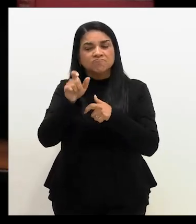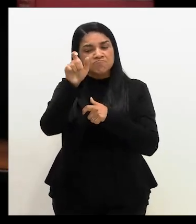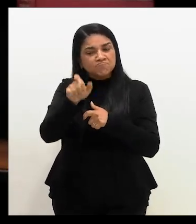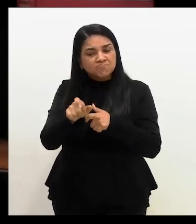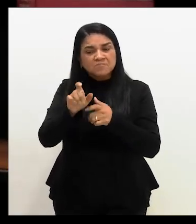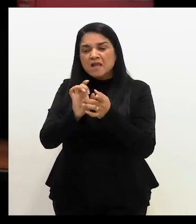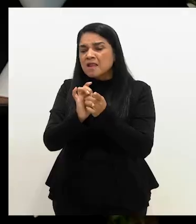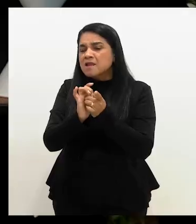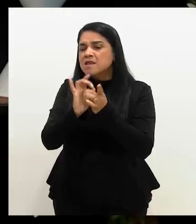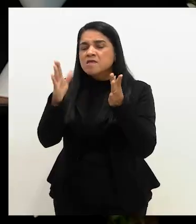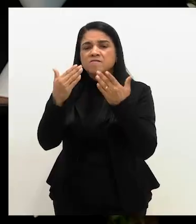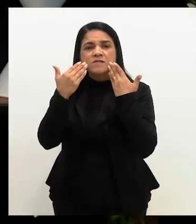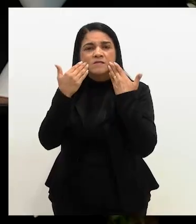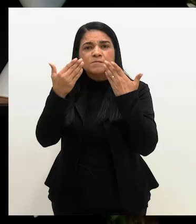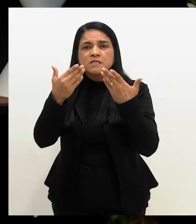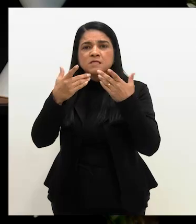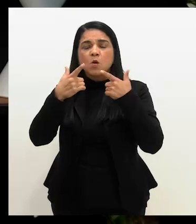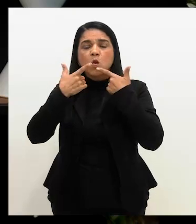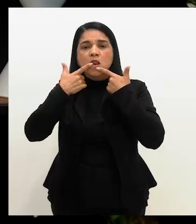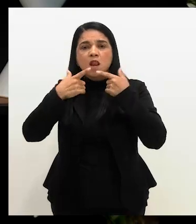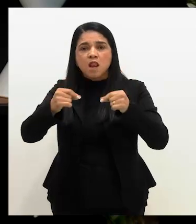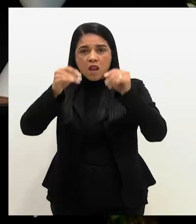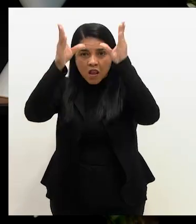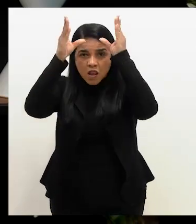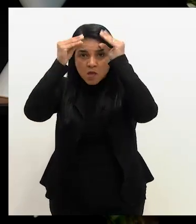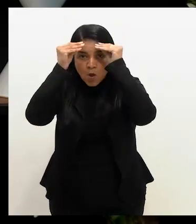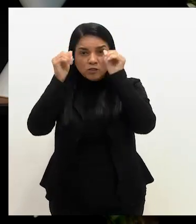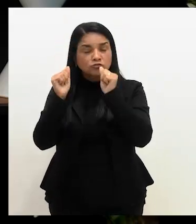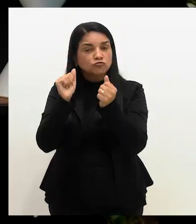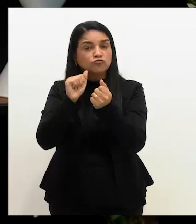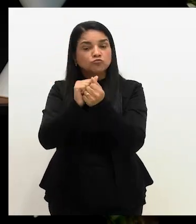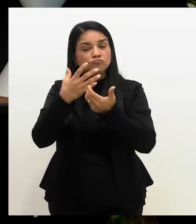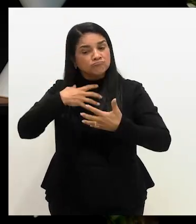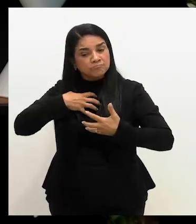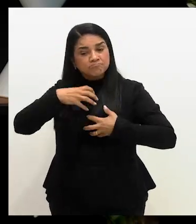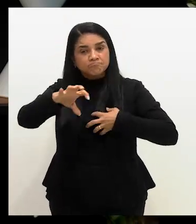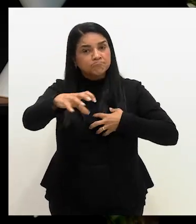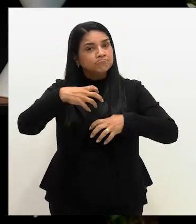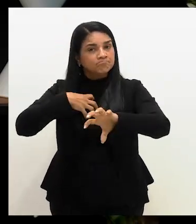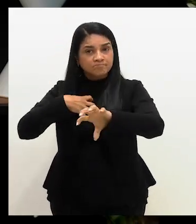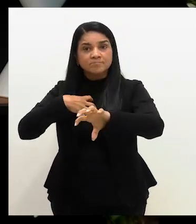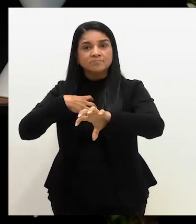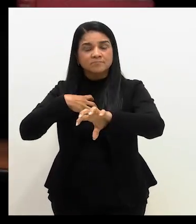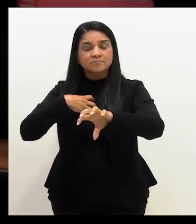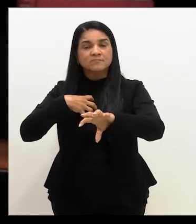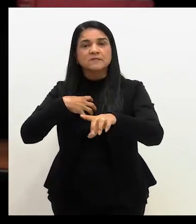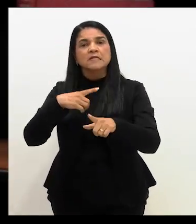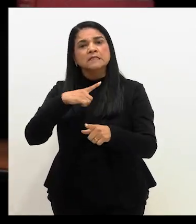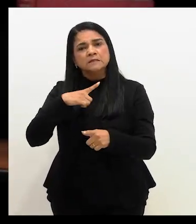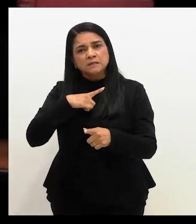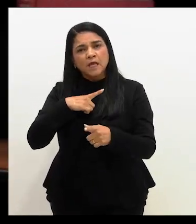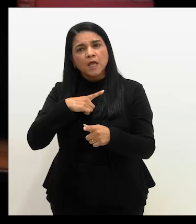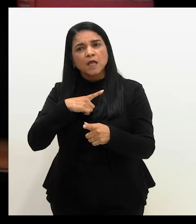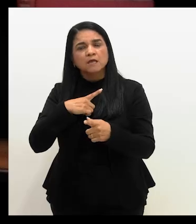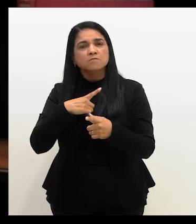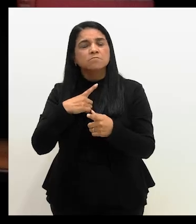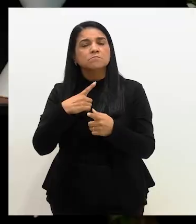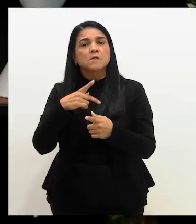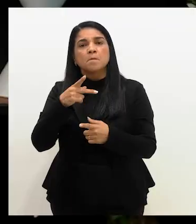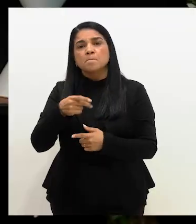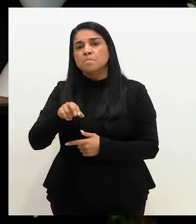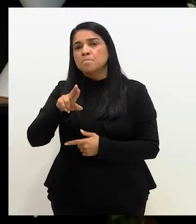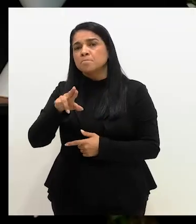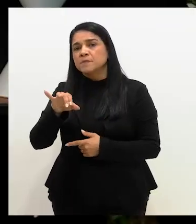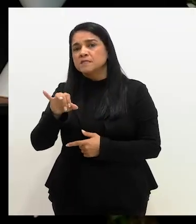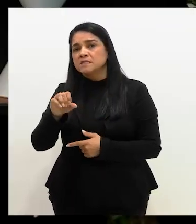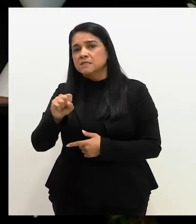você permitir o outro a ter a melhor forma de expressão de linguagem, estando junto com você. Ter empatia pelo outro, né? Tem alguma,